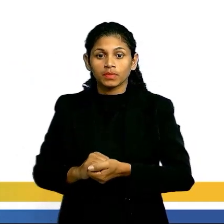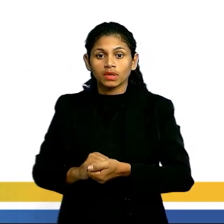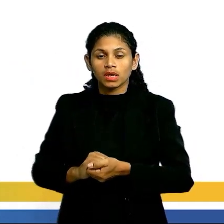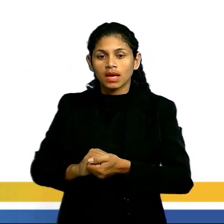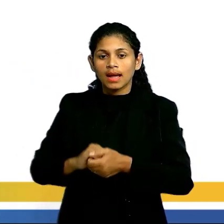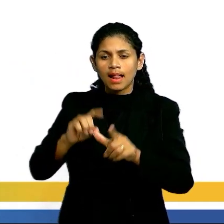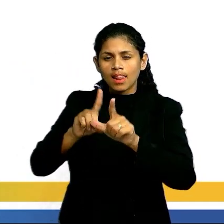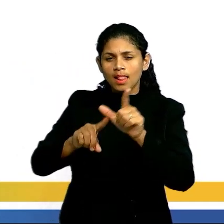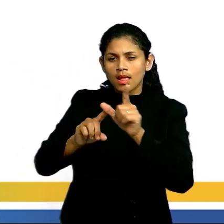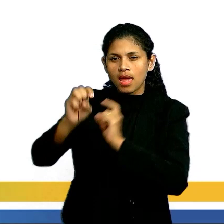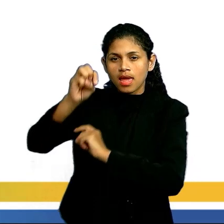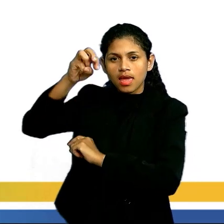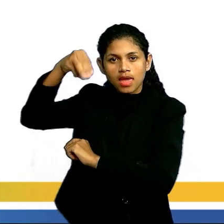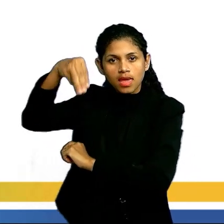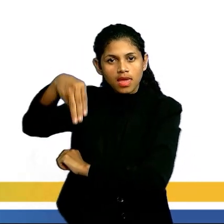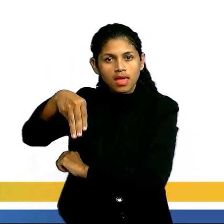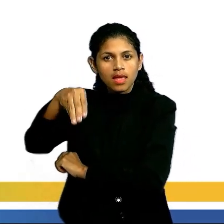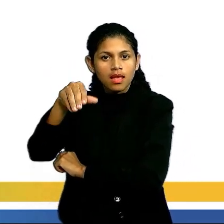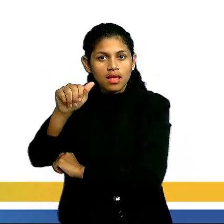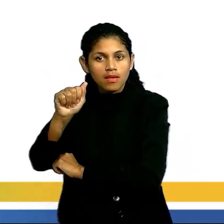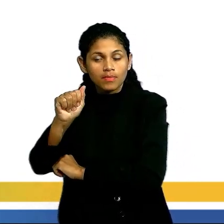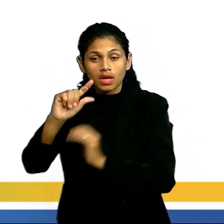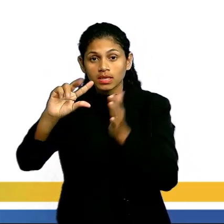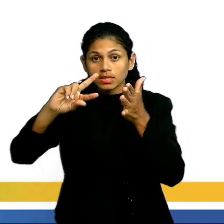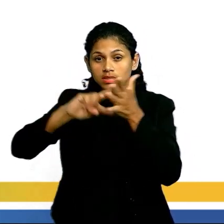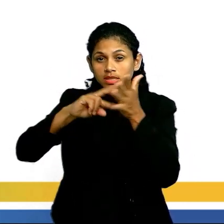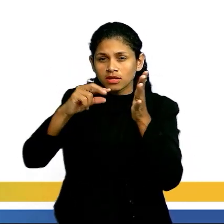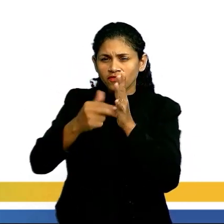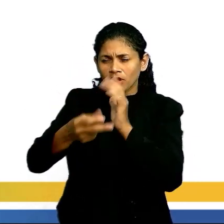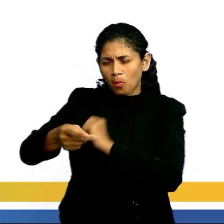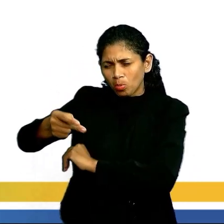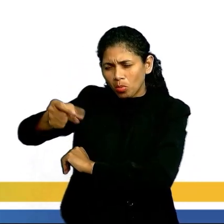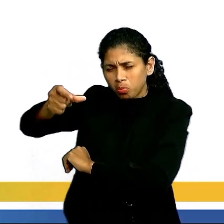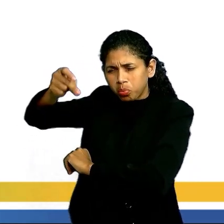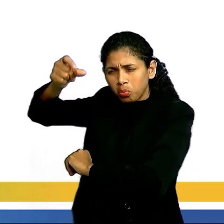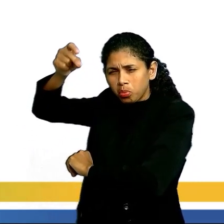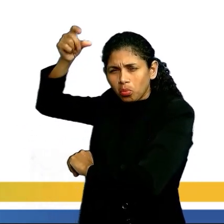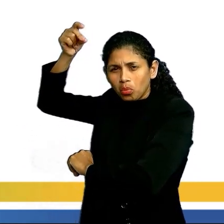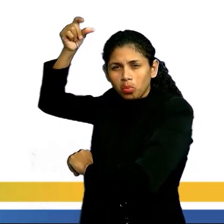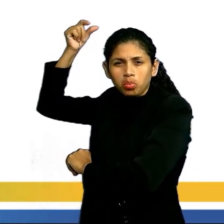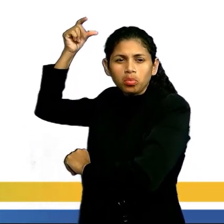MA significa milhões de anos atrás. As ilustrações